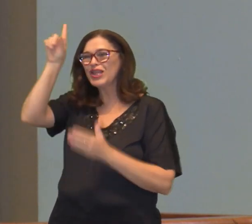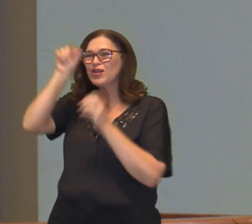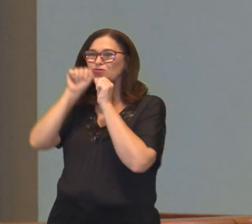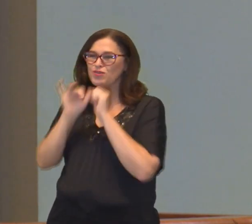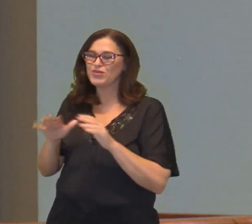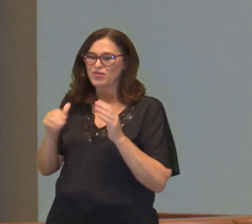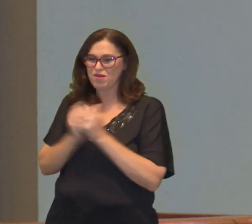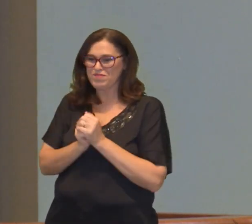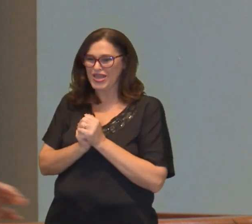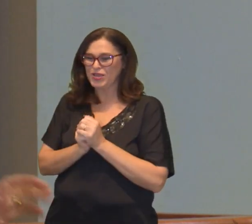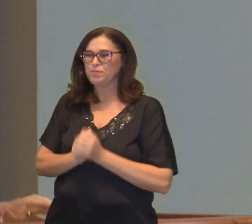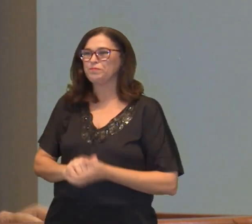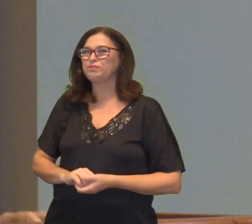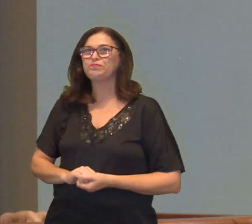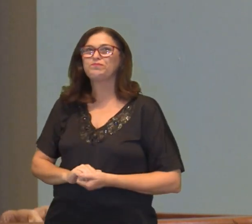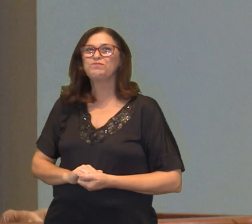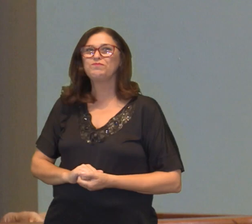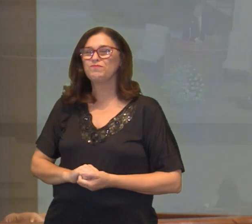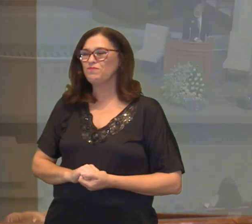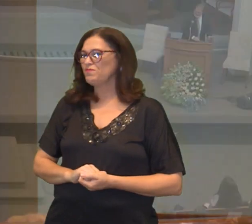abençoe.